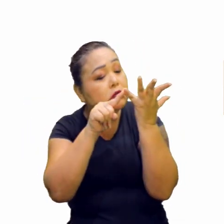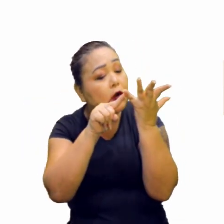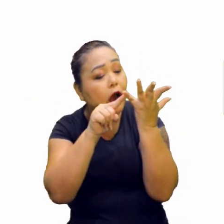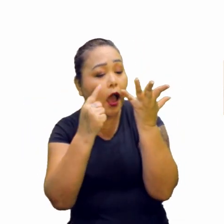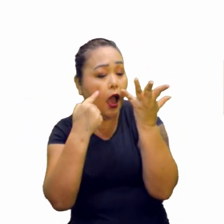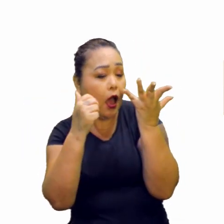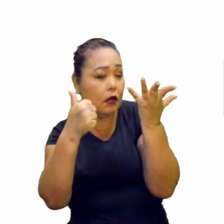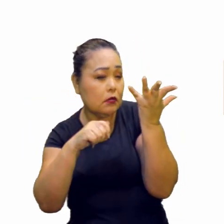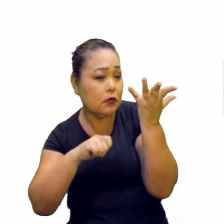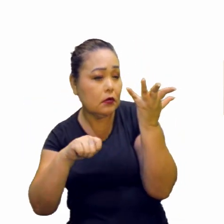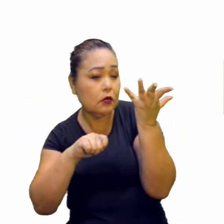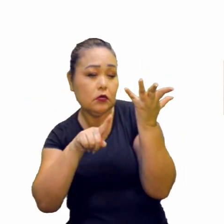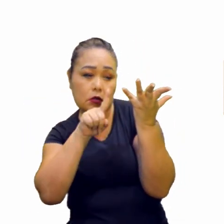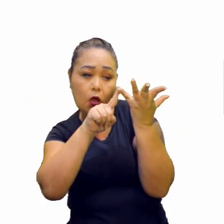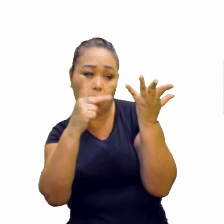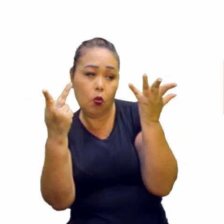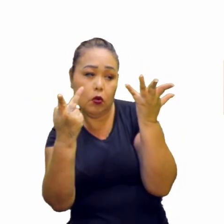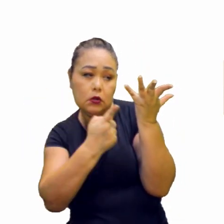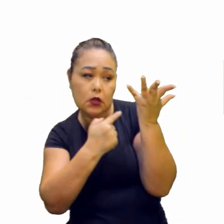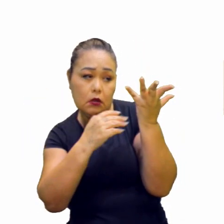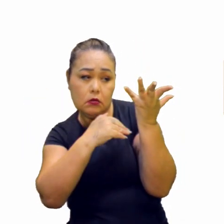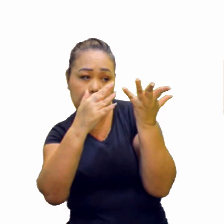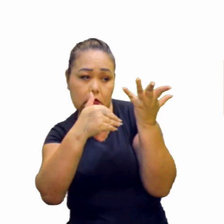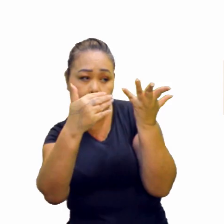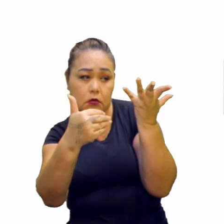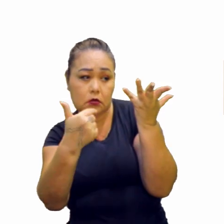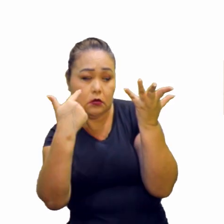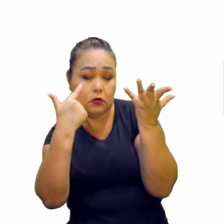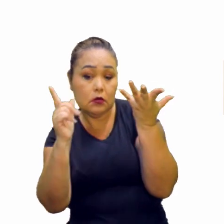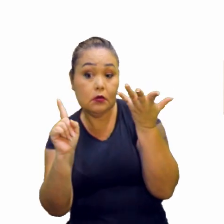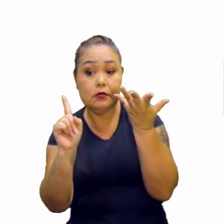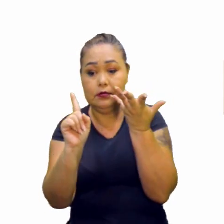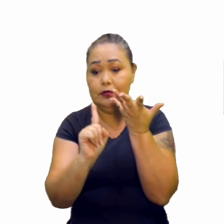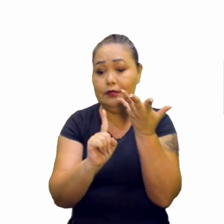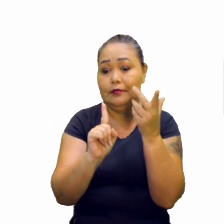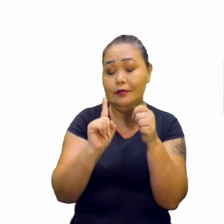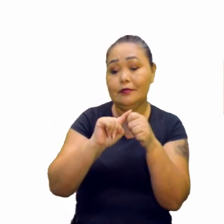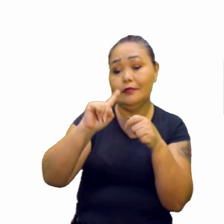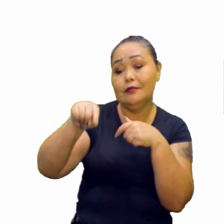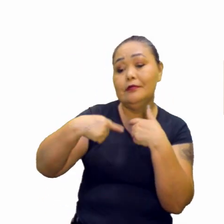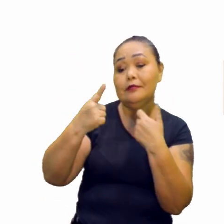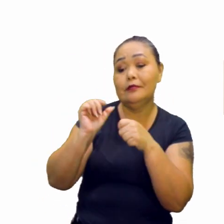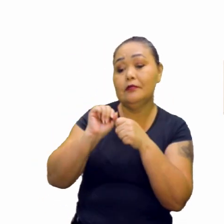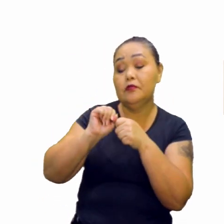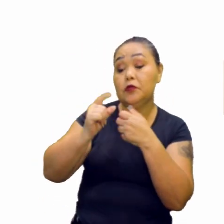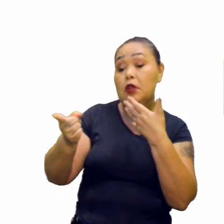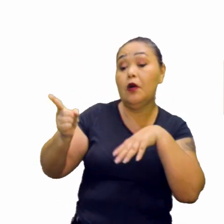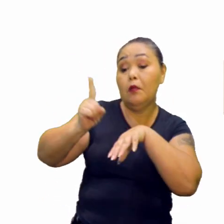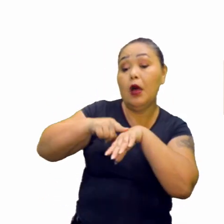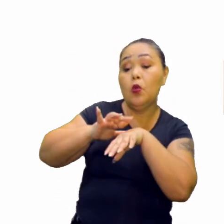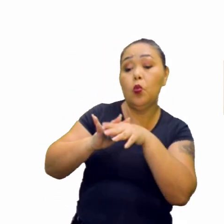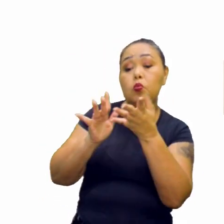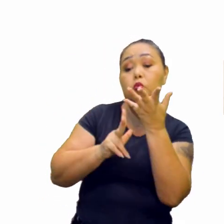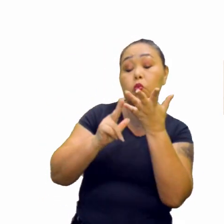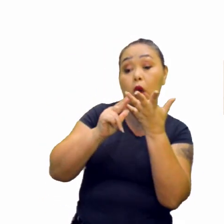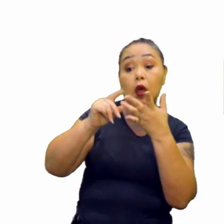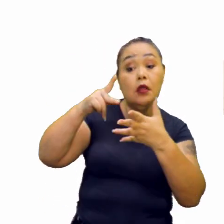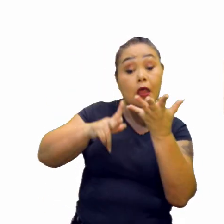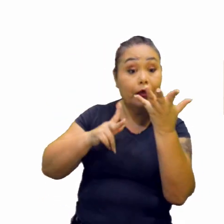Se ocorreu algum processo de interferência através de algum patógeno, e aí você corrige na poda de